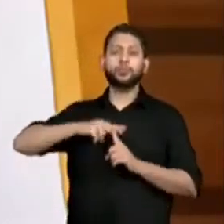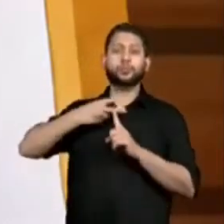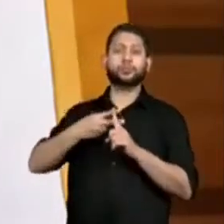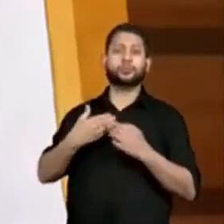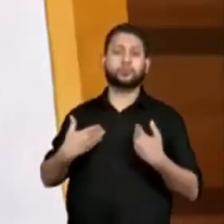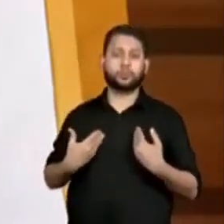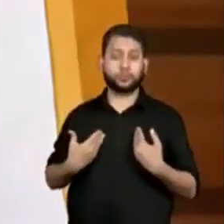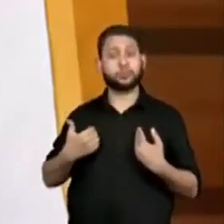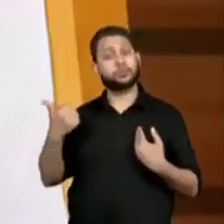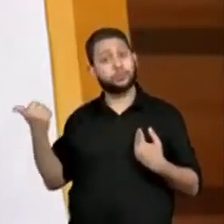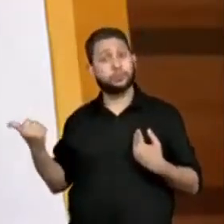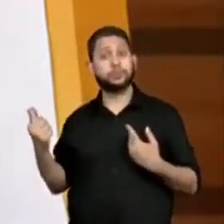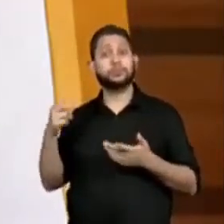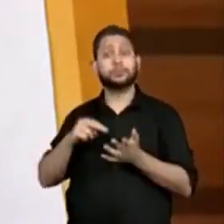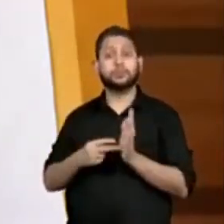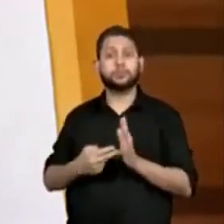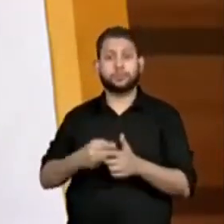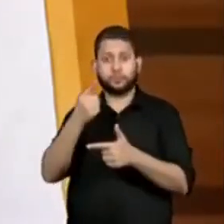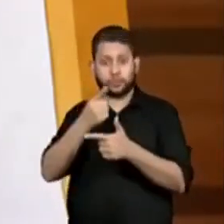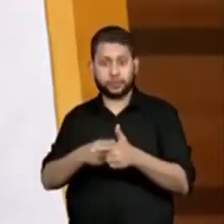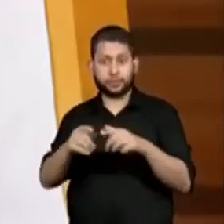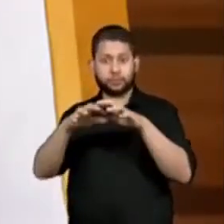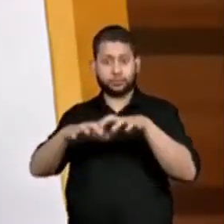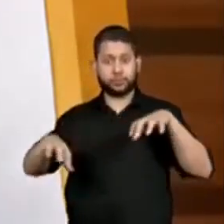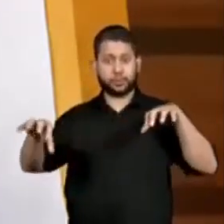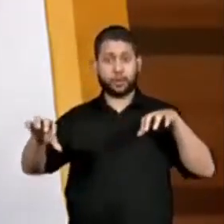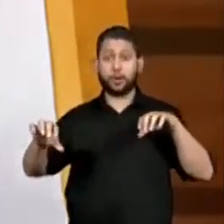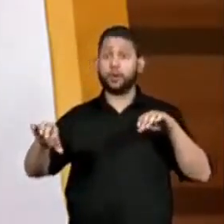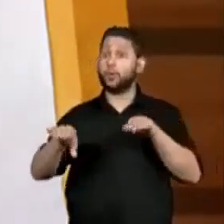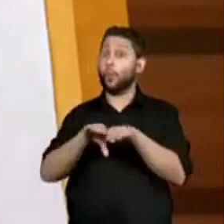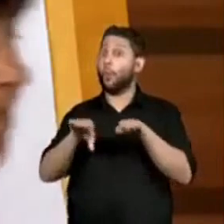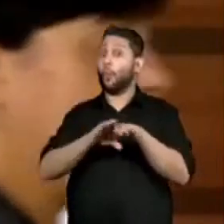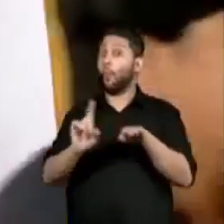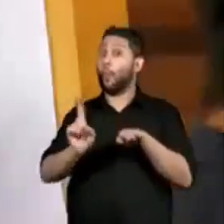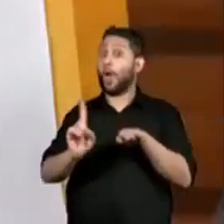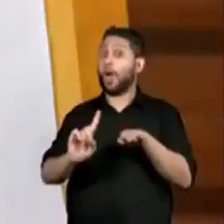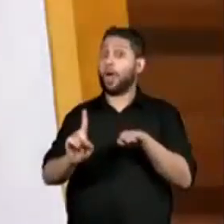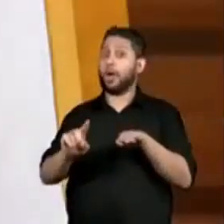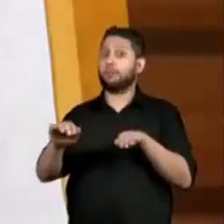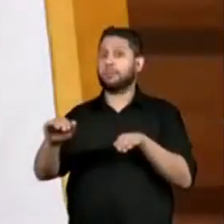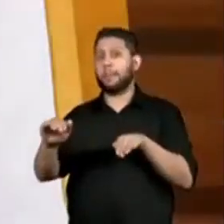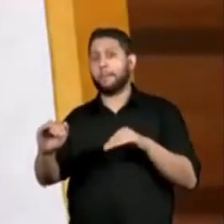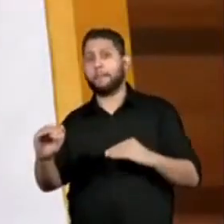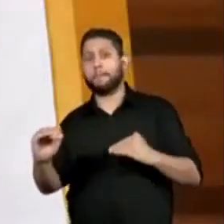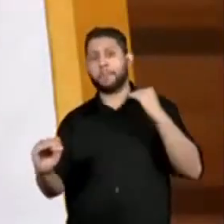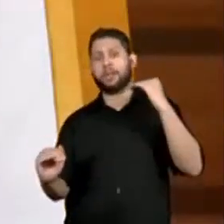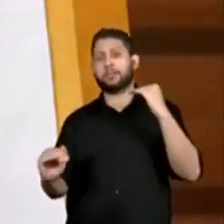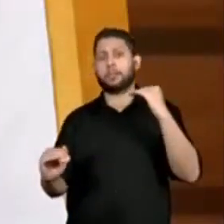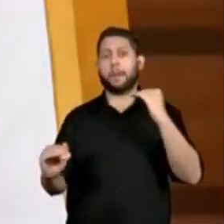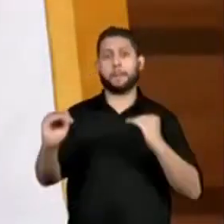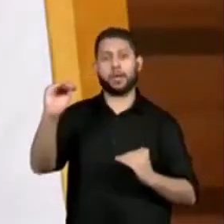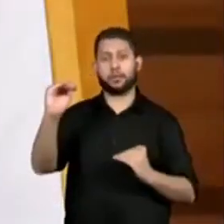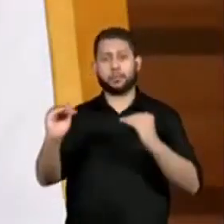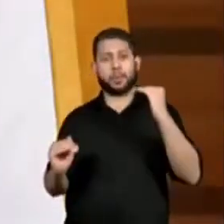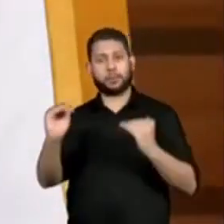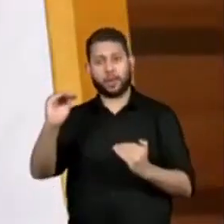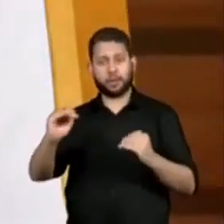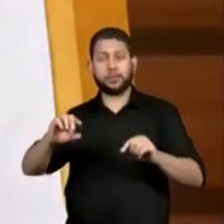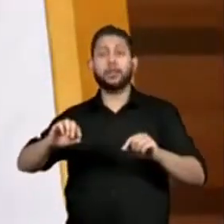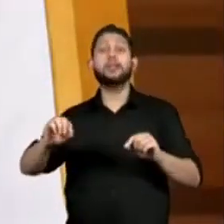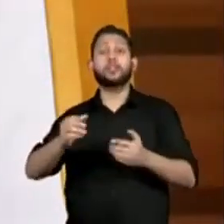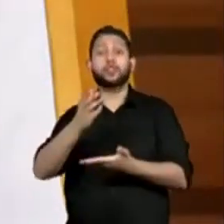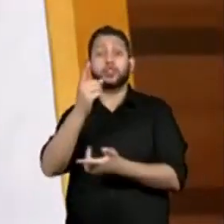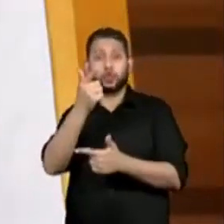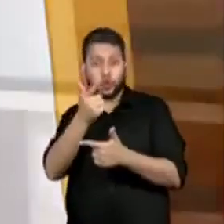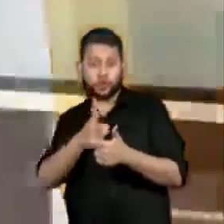é o final de semana vamos de divisão desigual agora se nós já fizemos